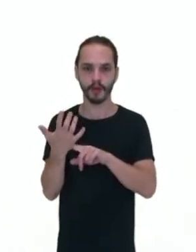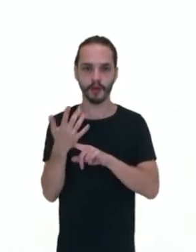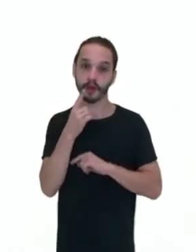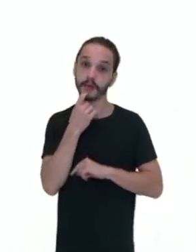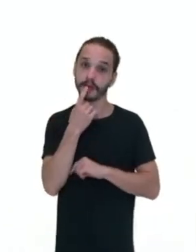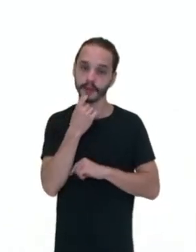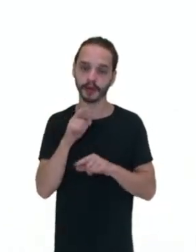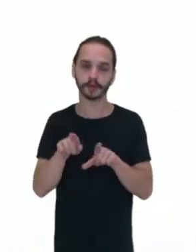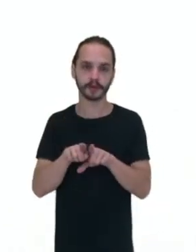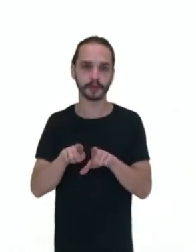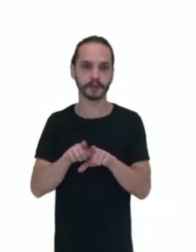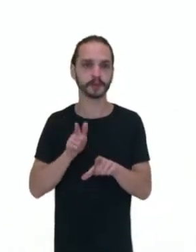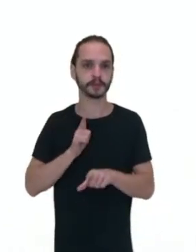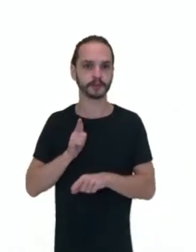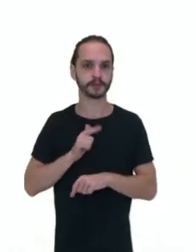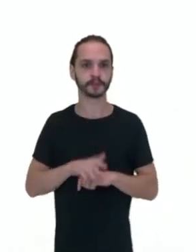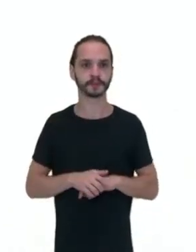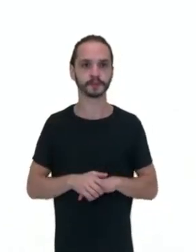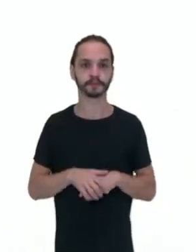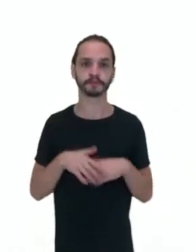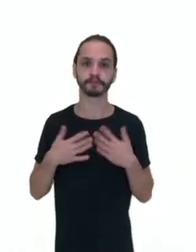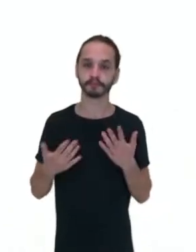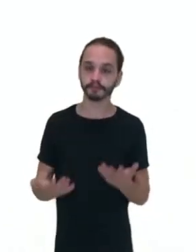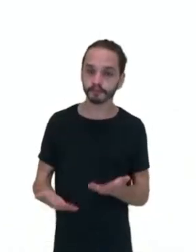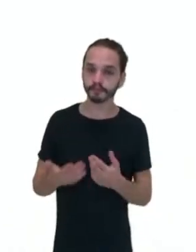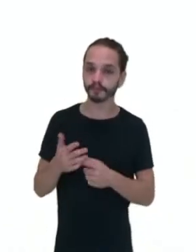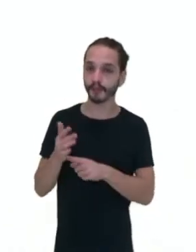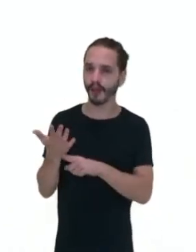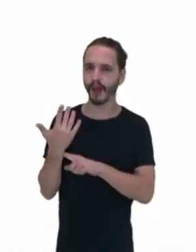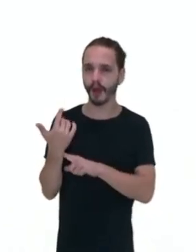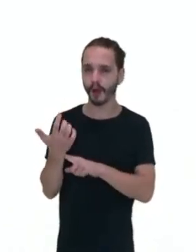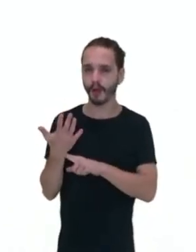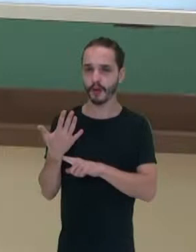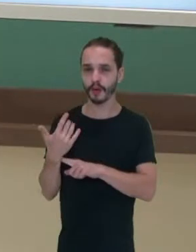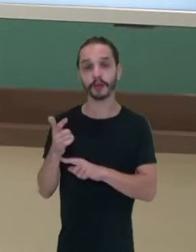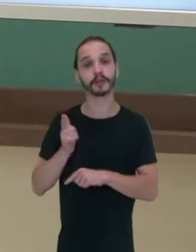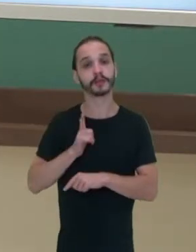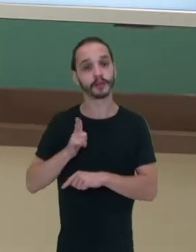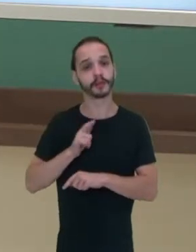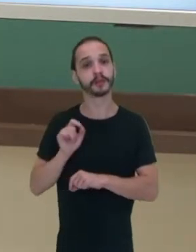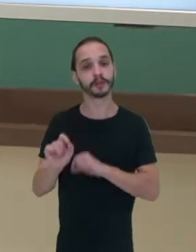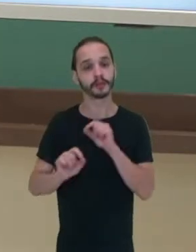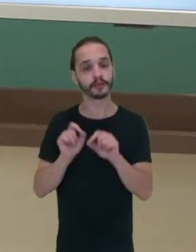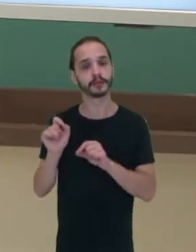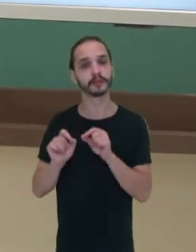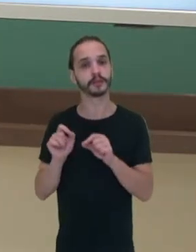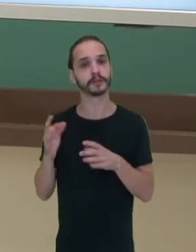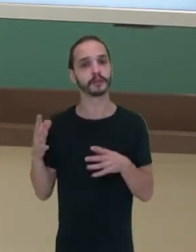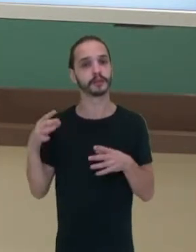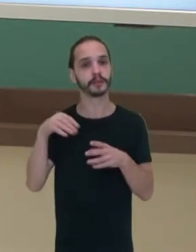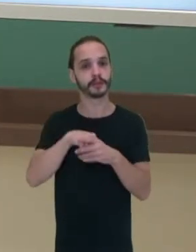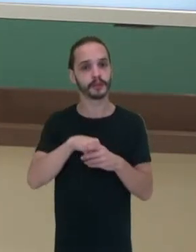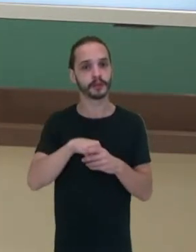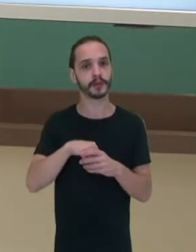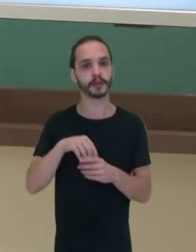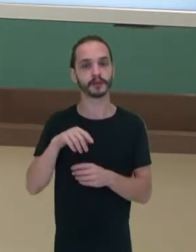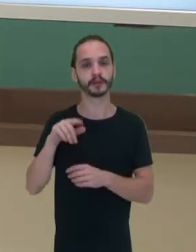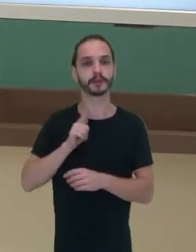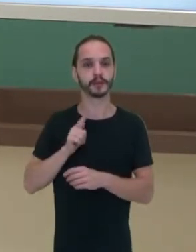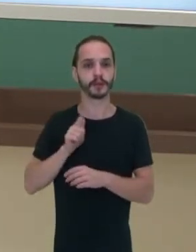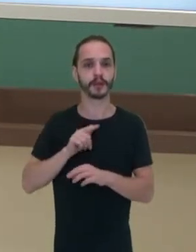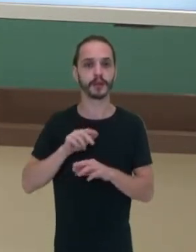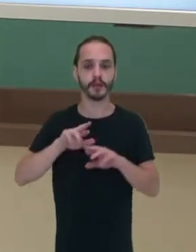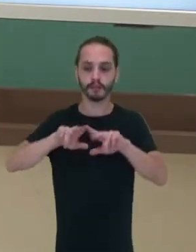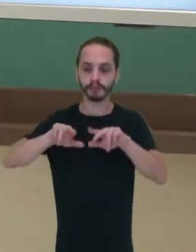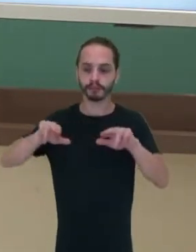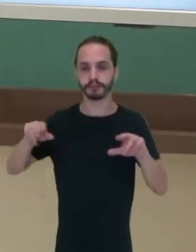algas. Falando em algas, né, elas são classificadas como pluricelulares